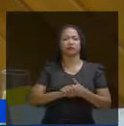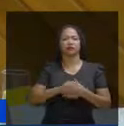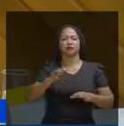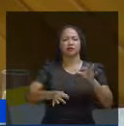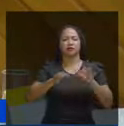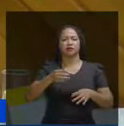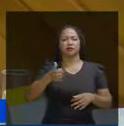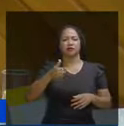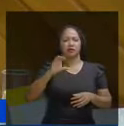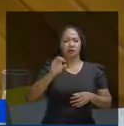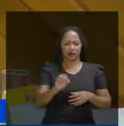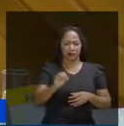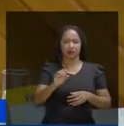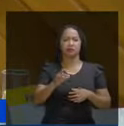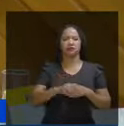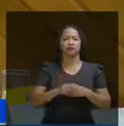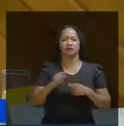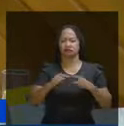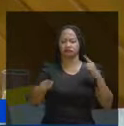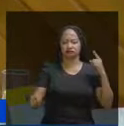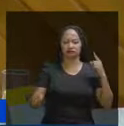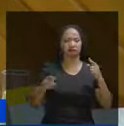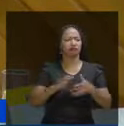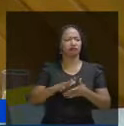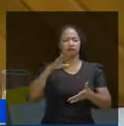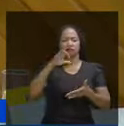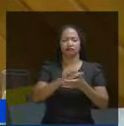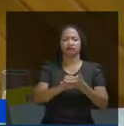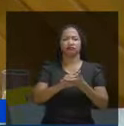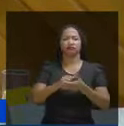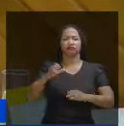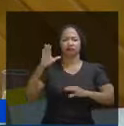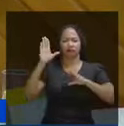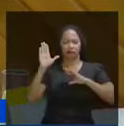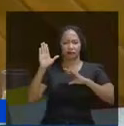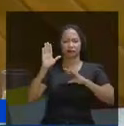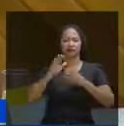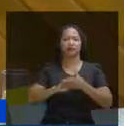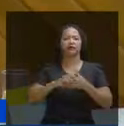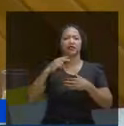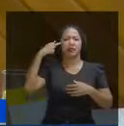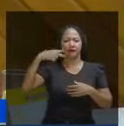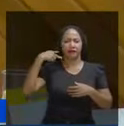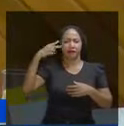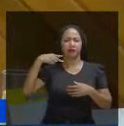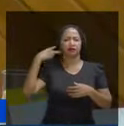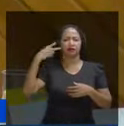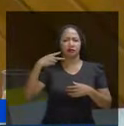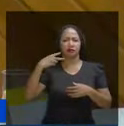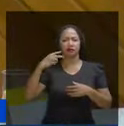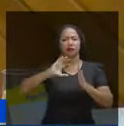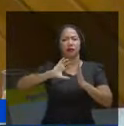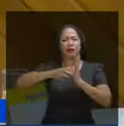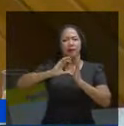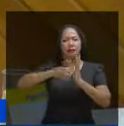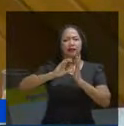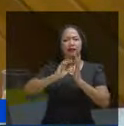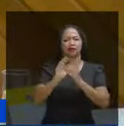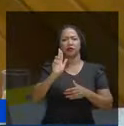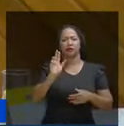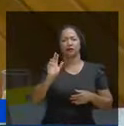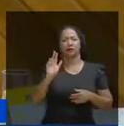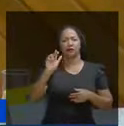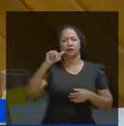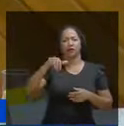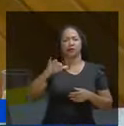Zona Eleitoral de Macapá, que indeferiu o requerimento de registro de candidatura ao cargo de vereador pelo Partido União Brasil